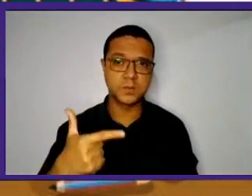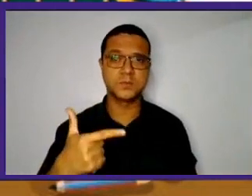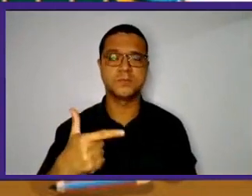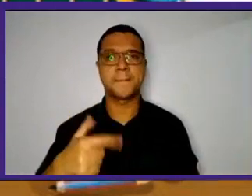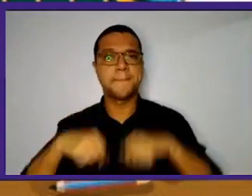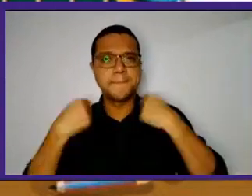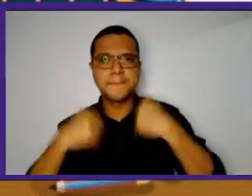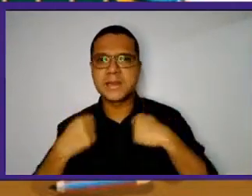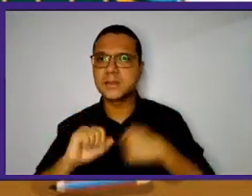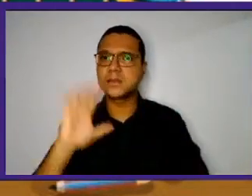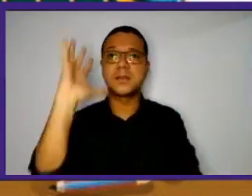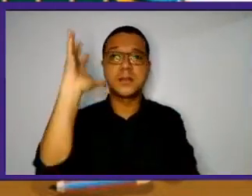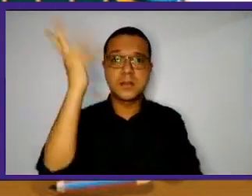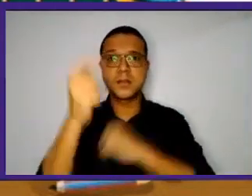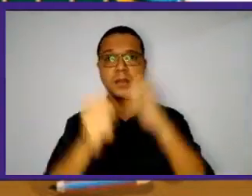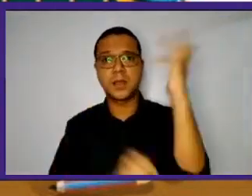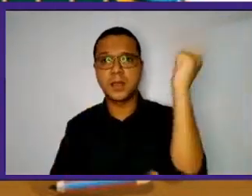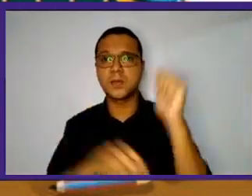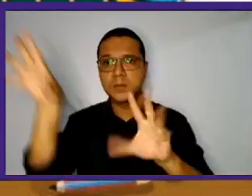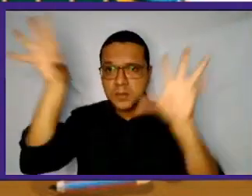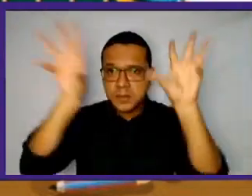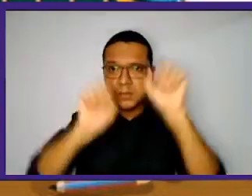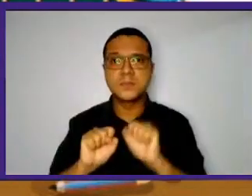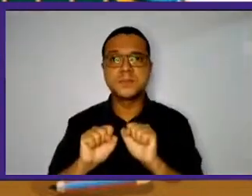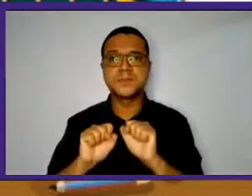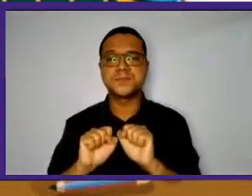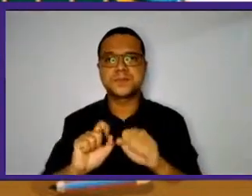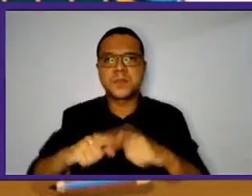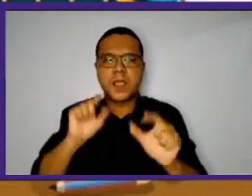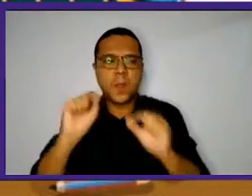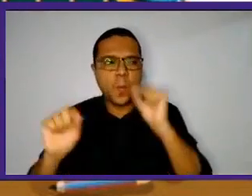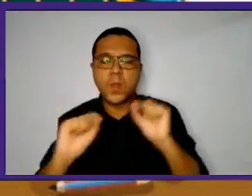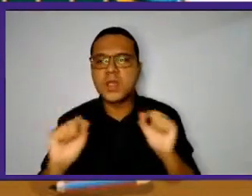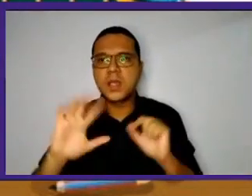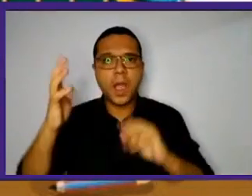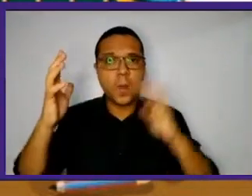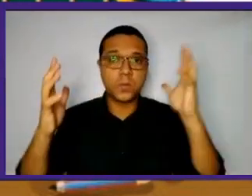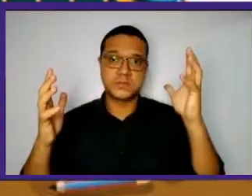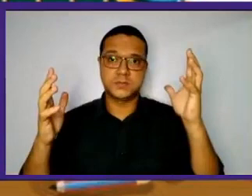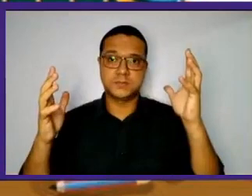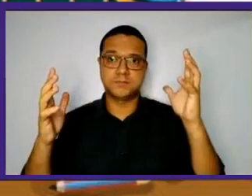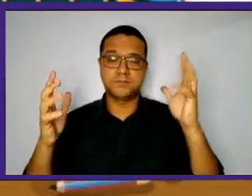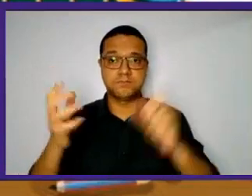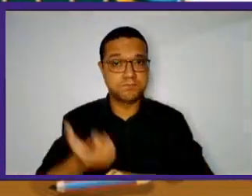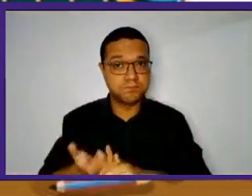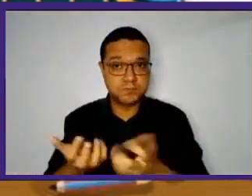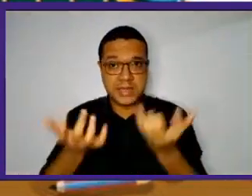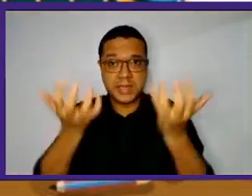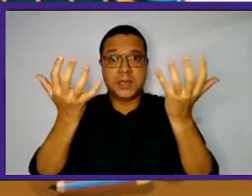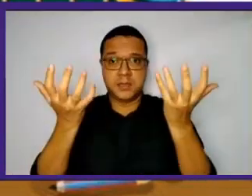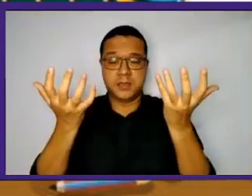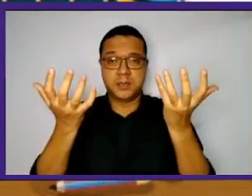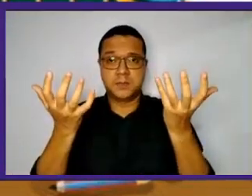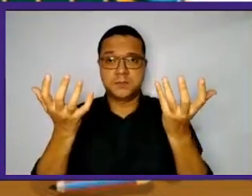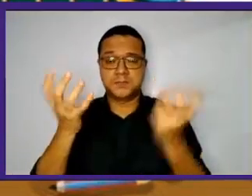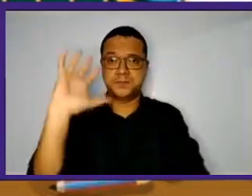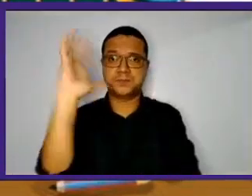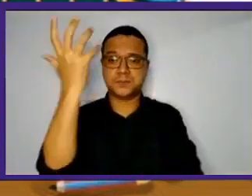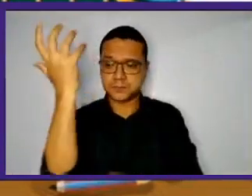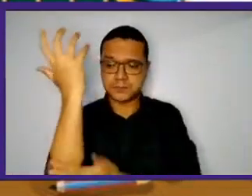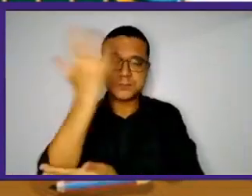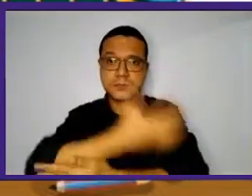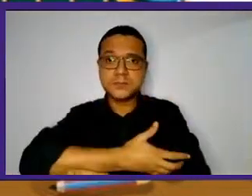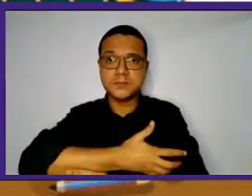de mais árvores para absorvê-lo. Mas o que tem acontecido? É, queima a floresta, derruba